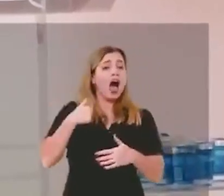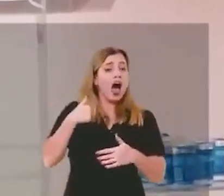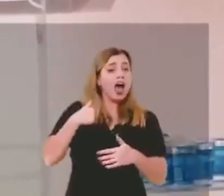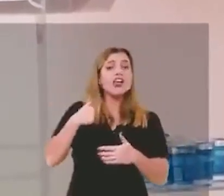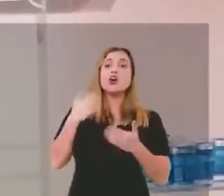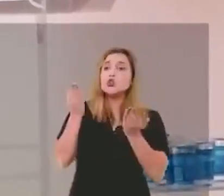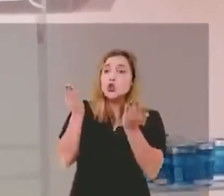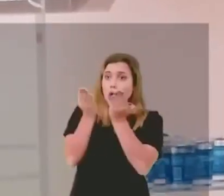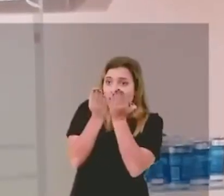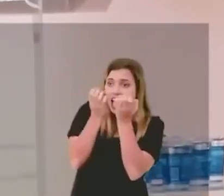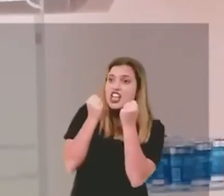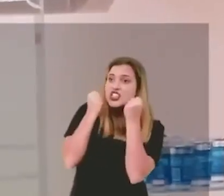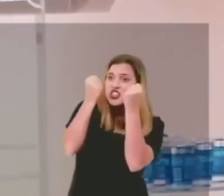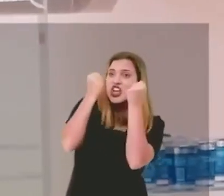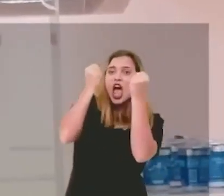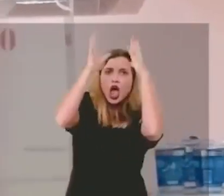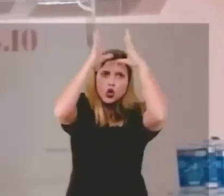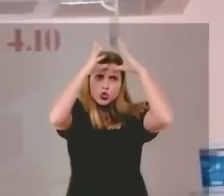arminiano.